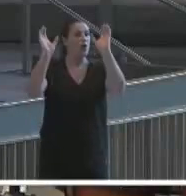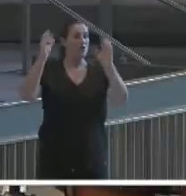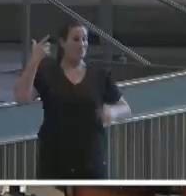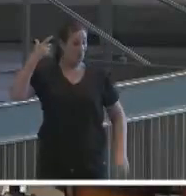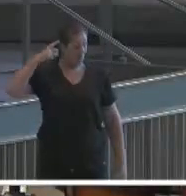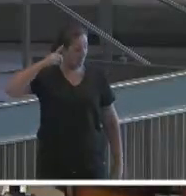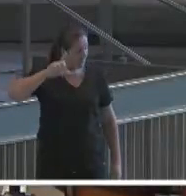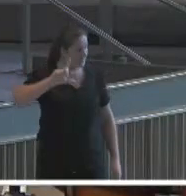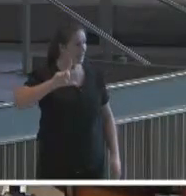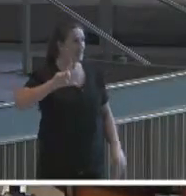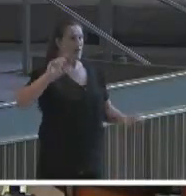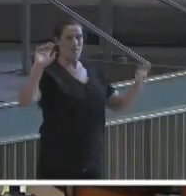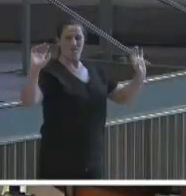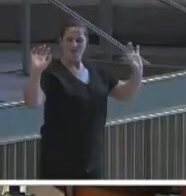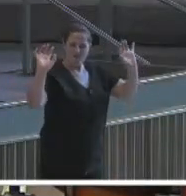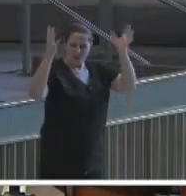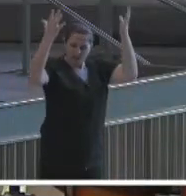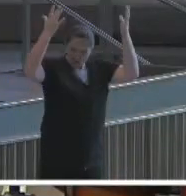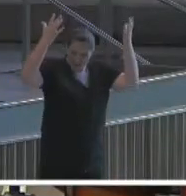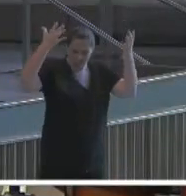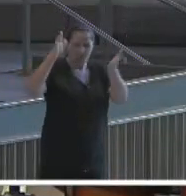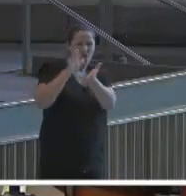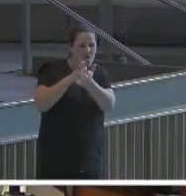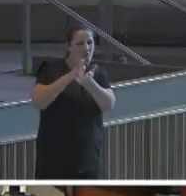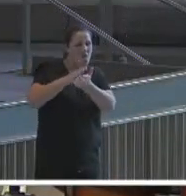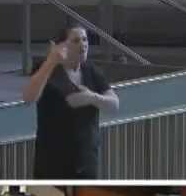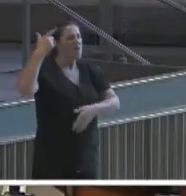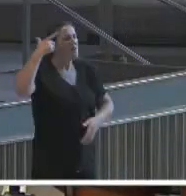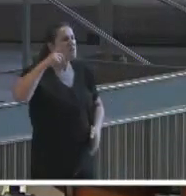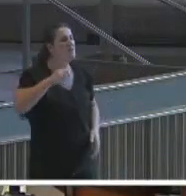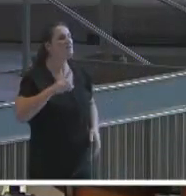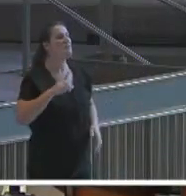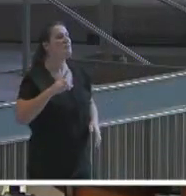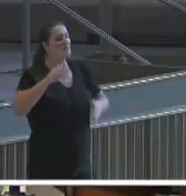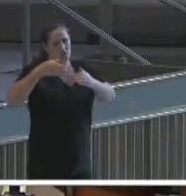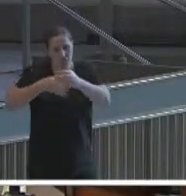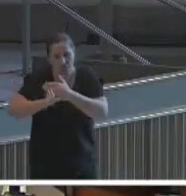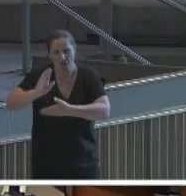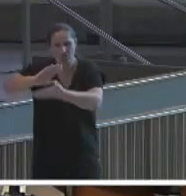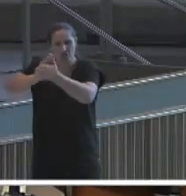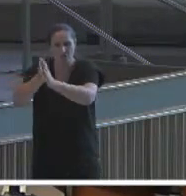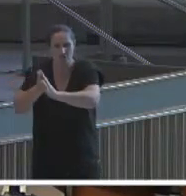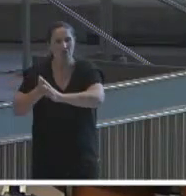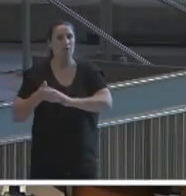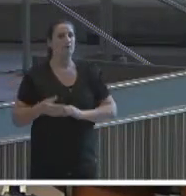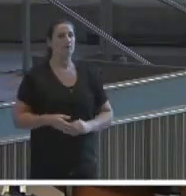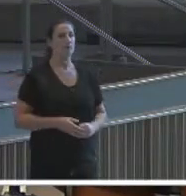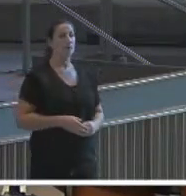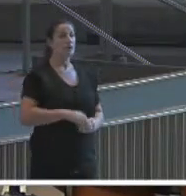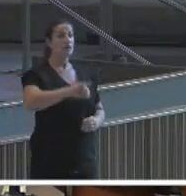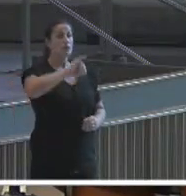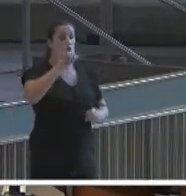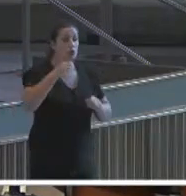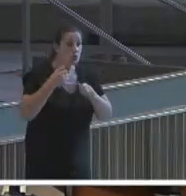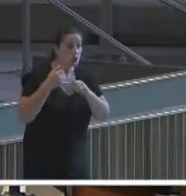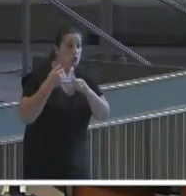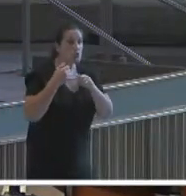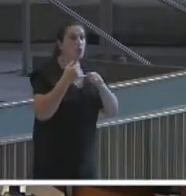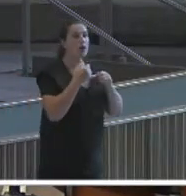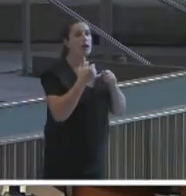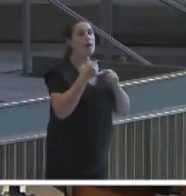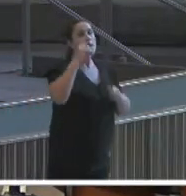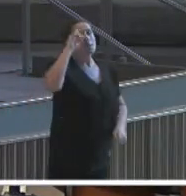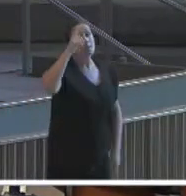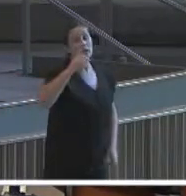eles festejam a vitória, e aí então Josué manda um grupo de espiões